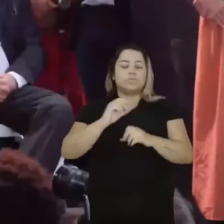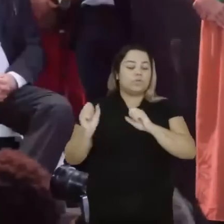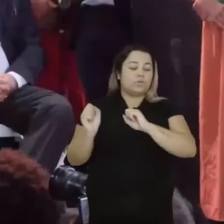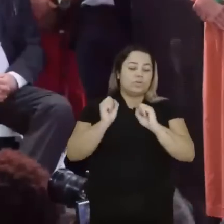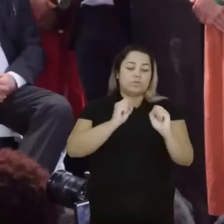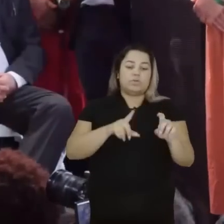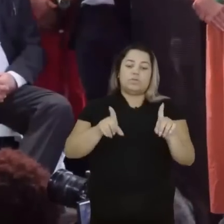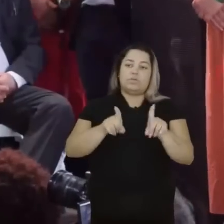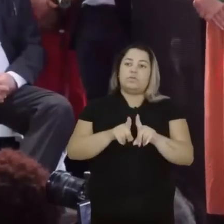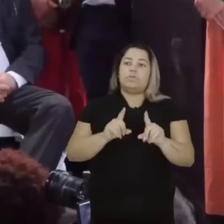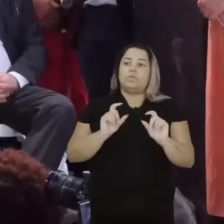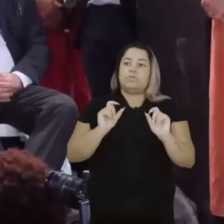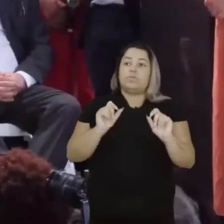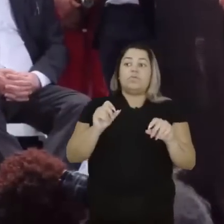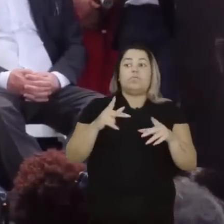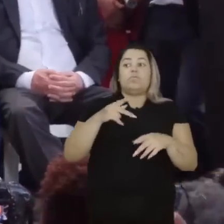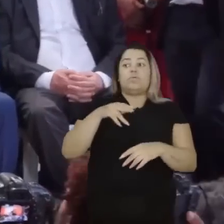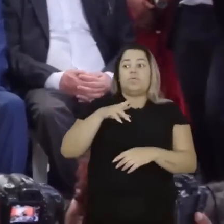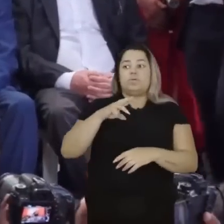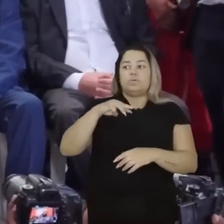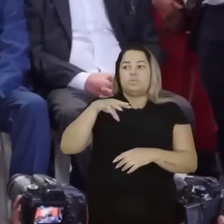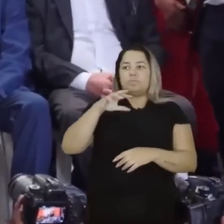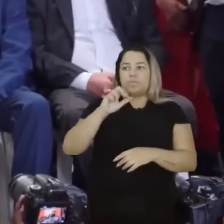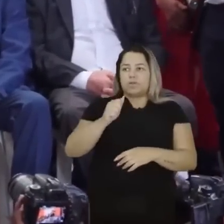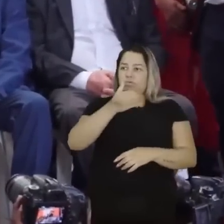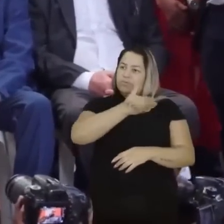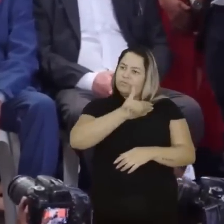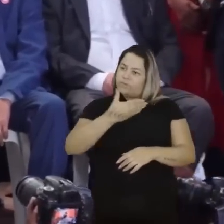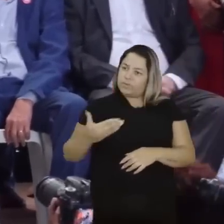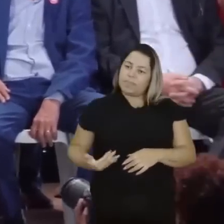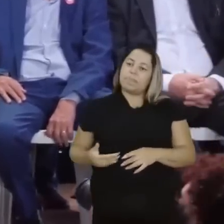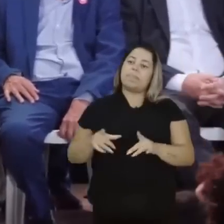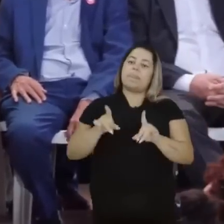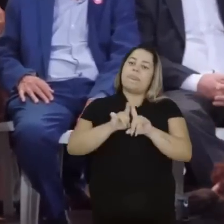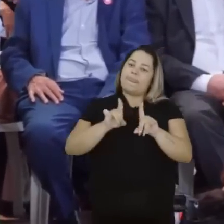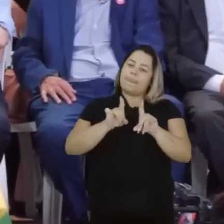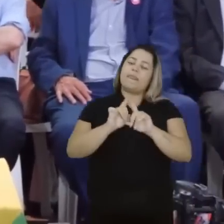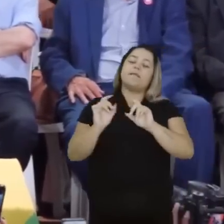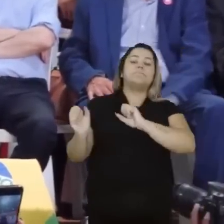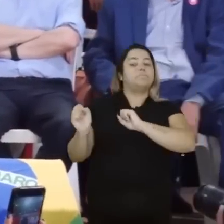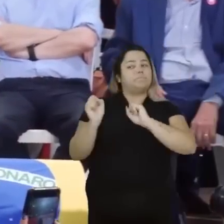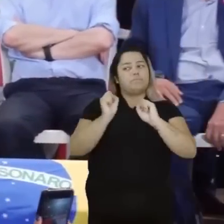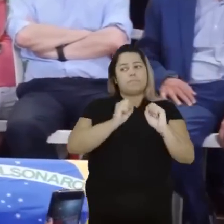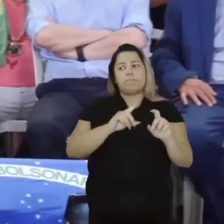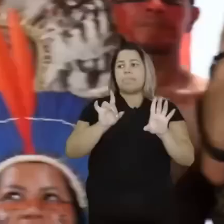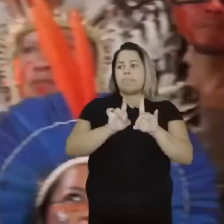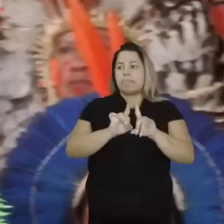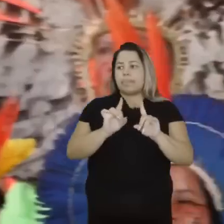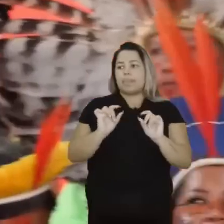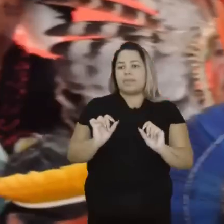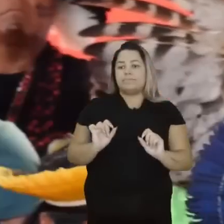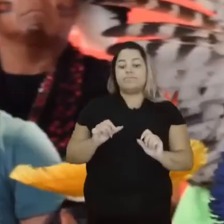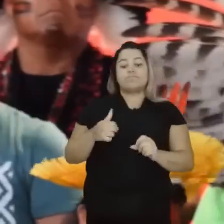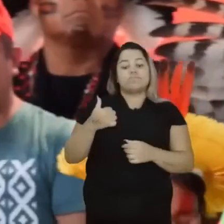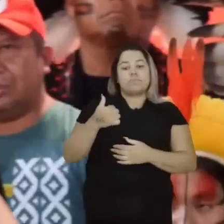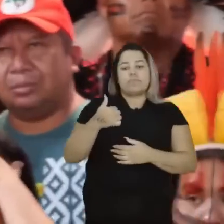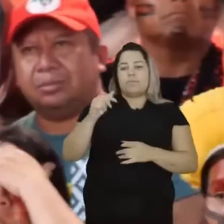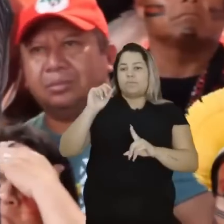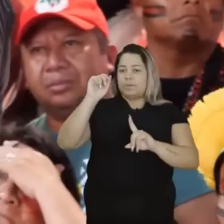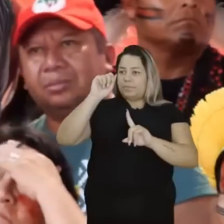um extraordinário programa de governo. Depois de fazer o programa de governo, no primeiro